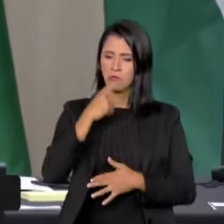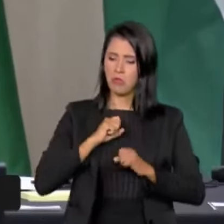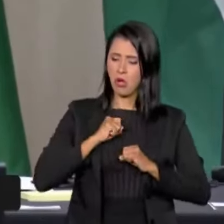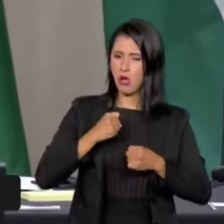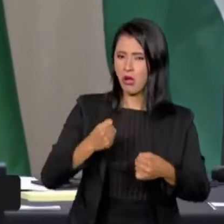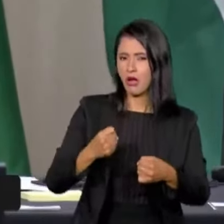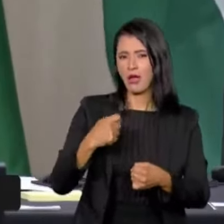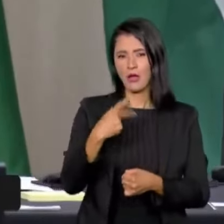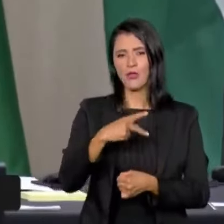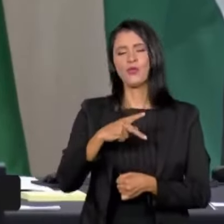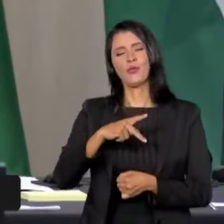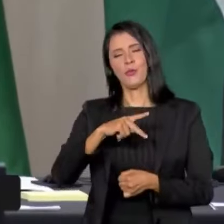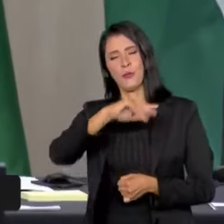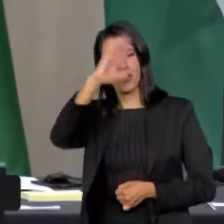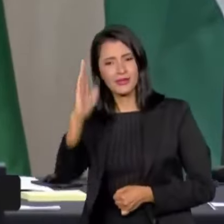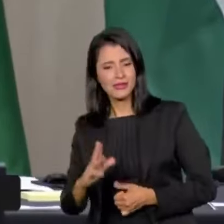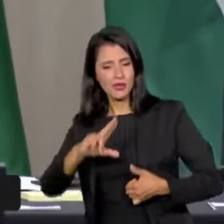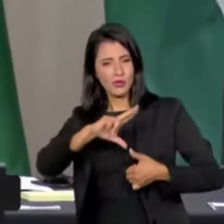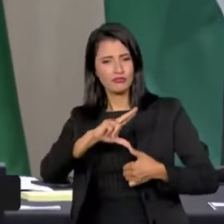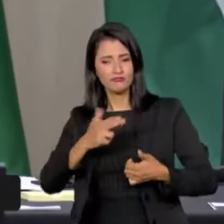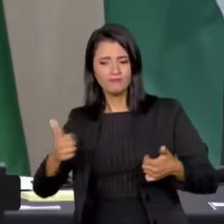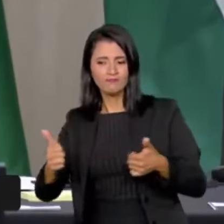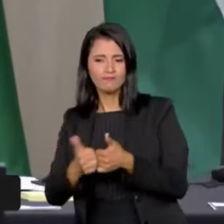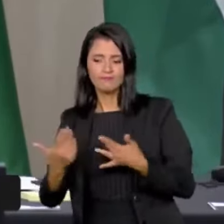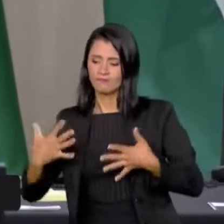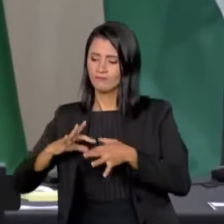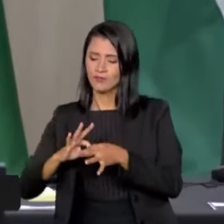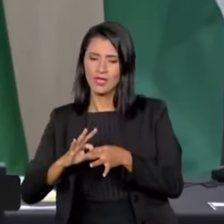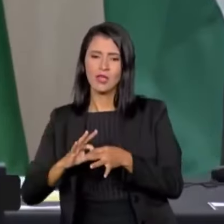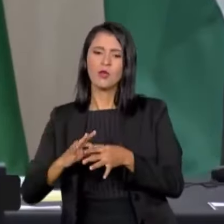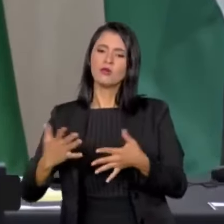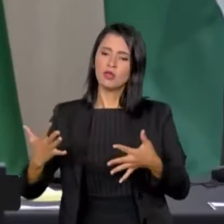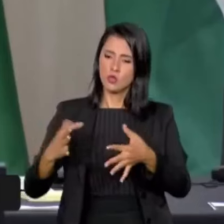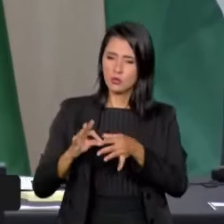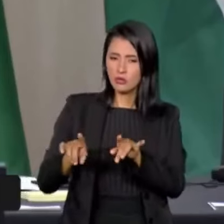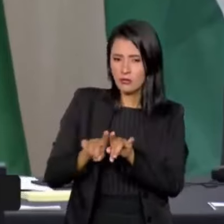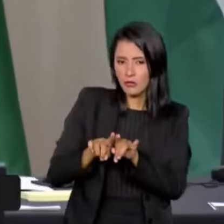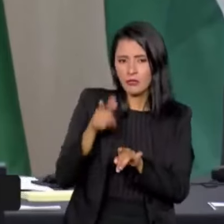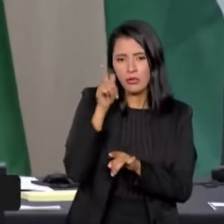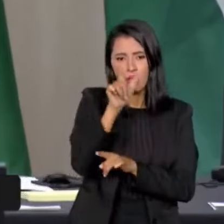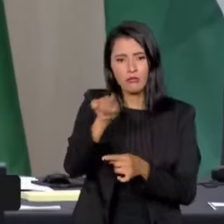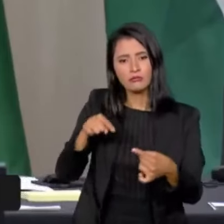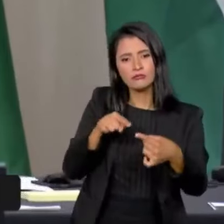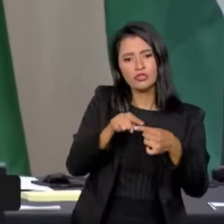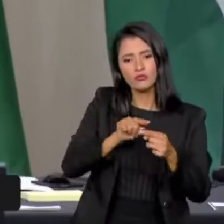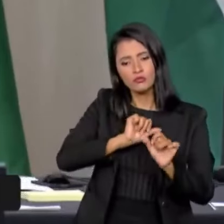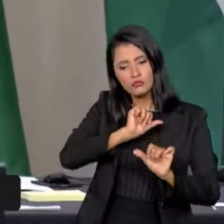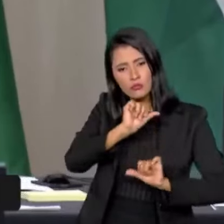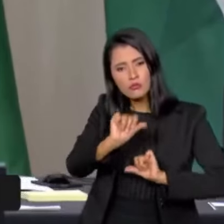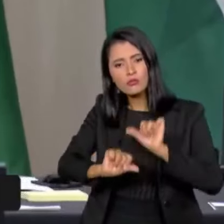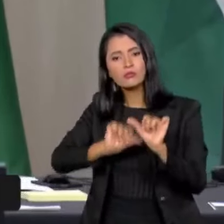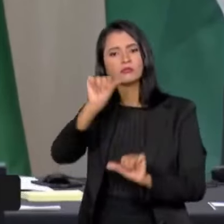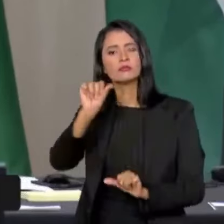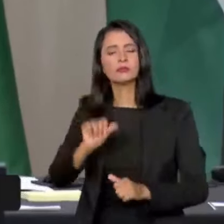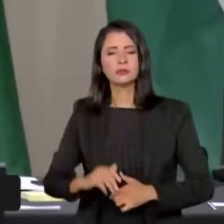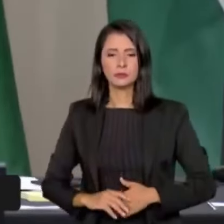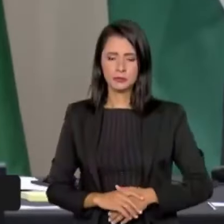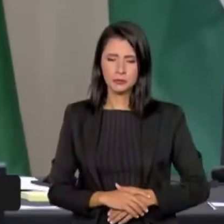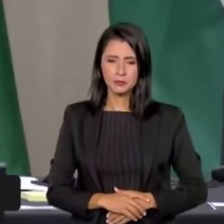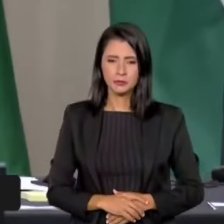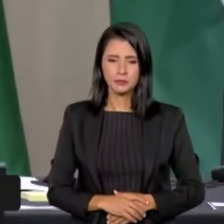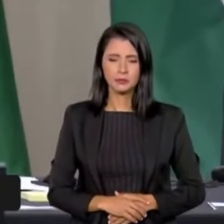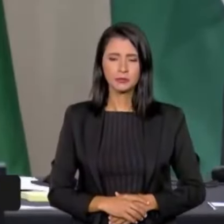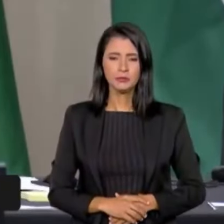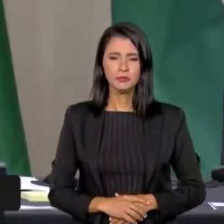de aproximar para unir e unir para mudar. At the 2010 summit, I spoke of